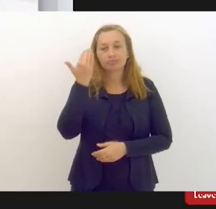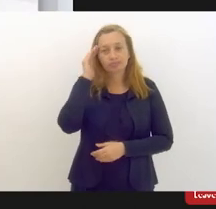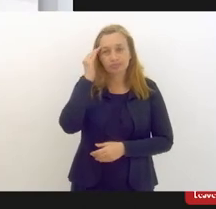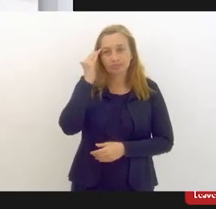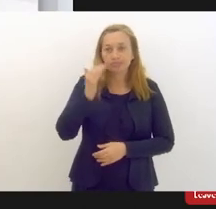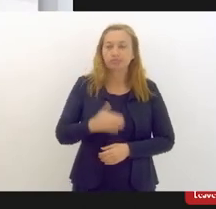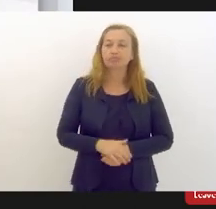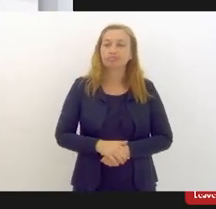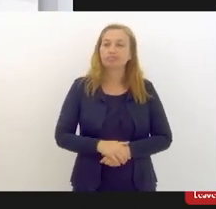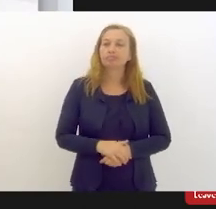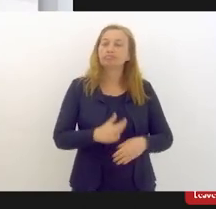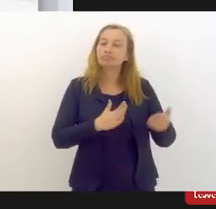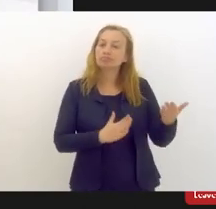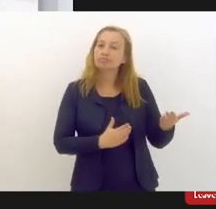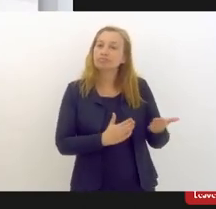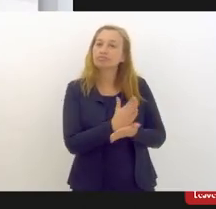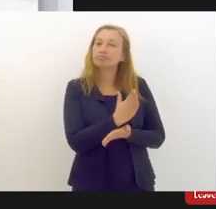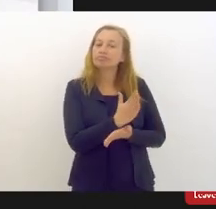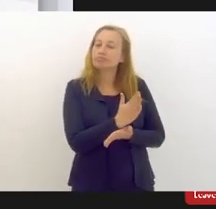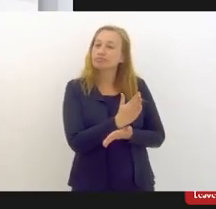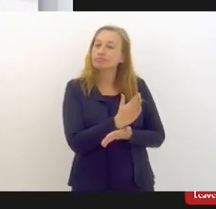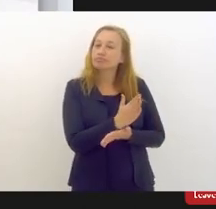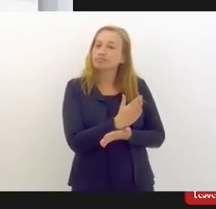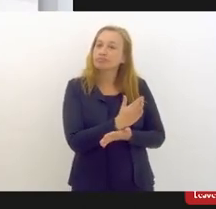essa aprovação,